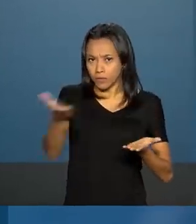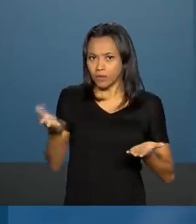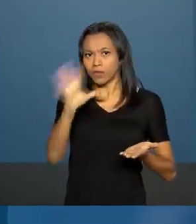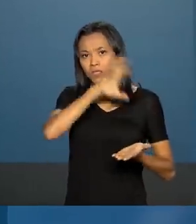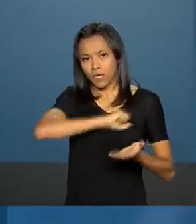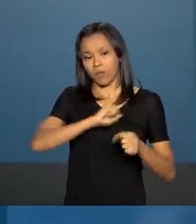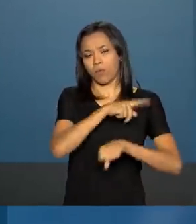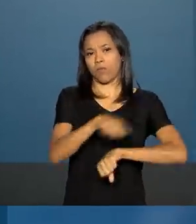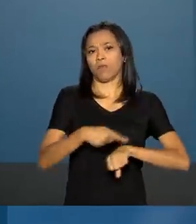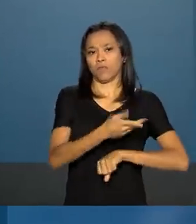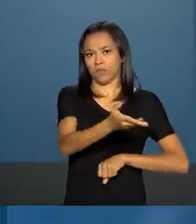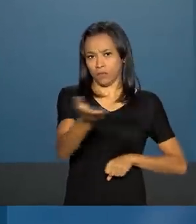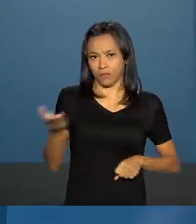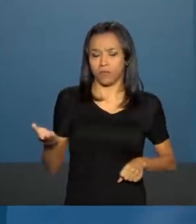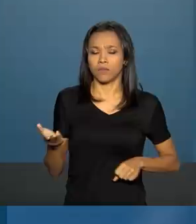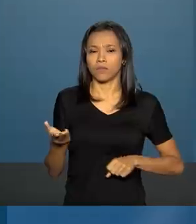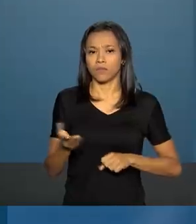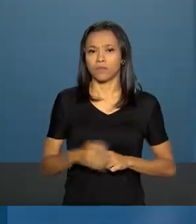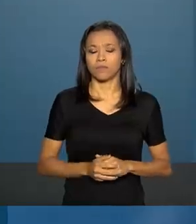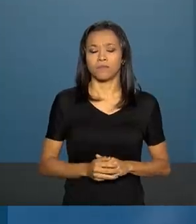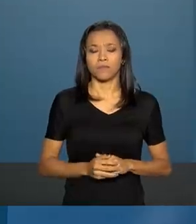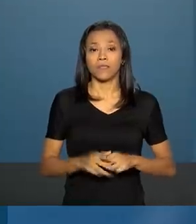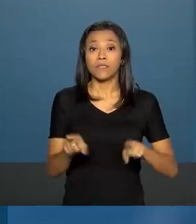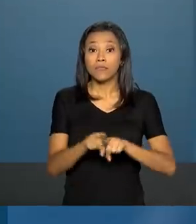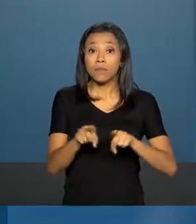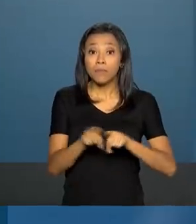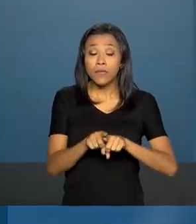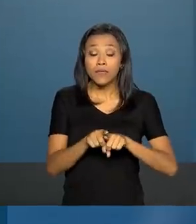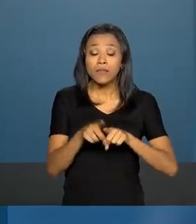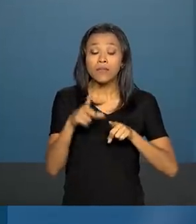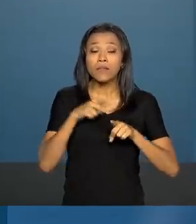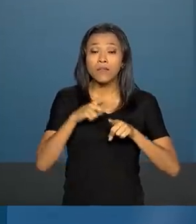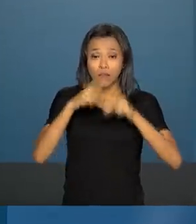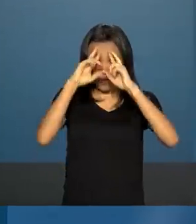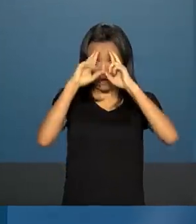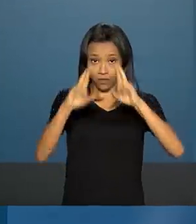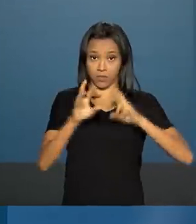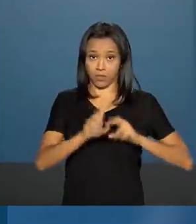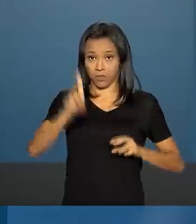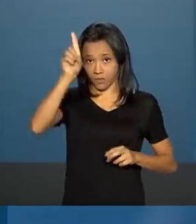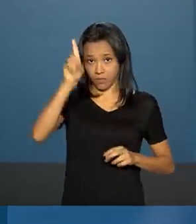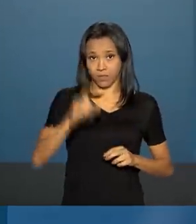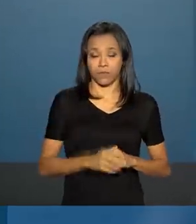patriota e, em grande parte, tão temente a Deus.